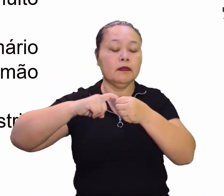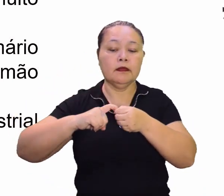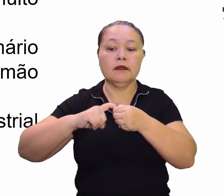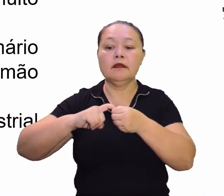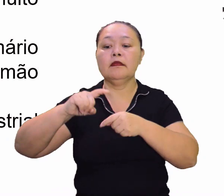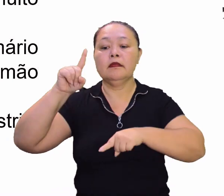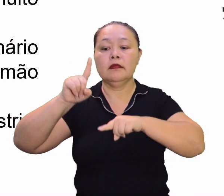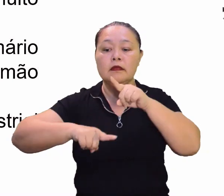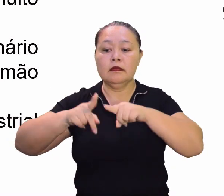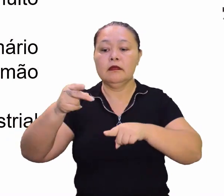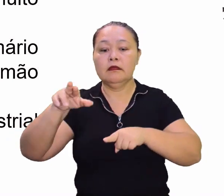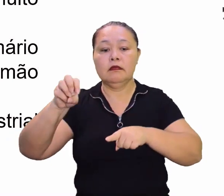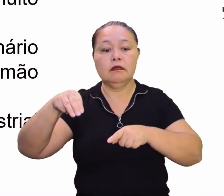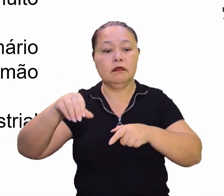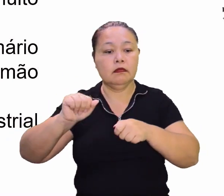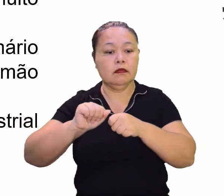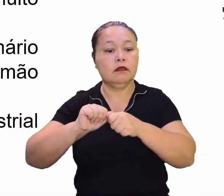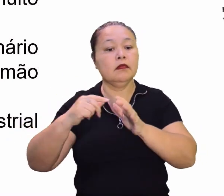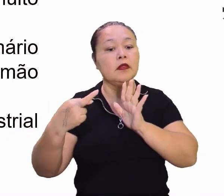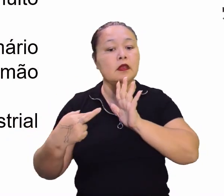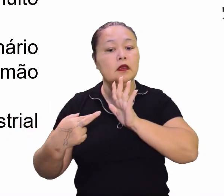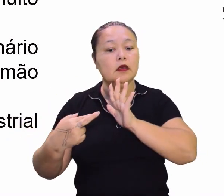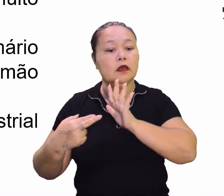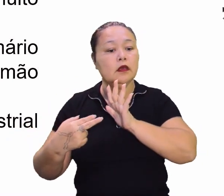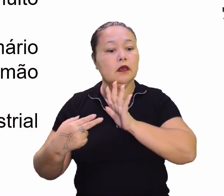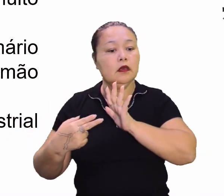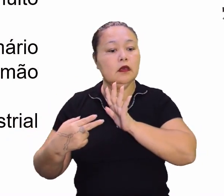muito dependentes de matéria-prima.